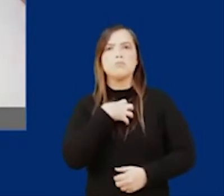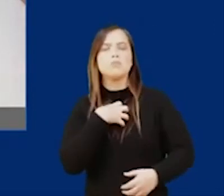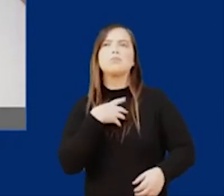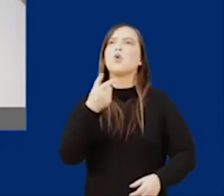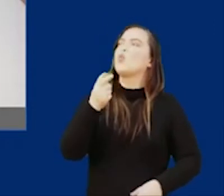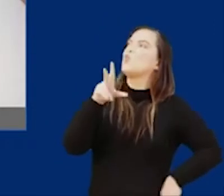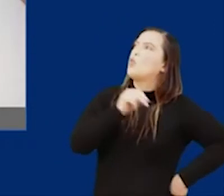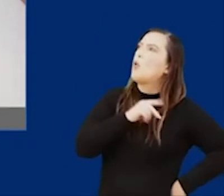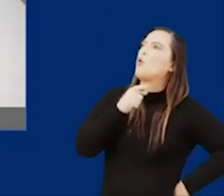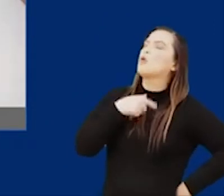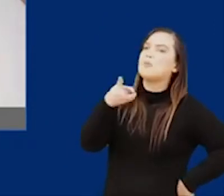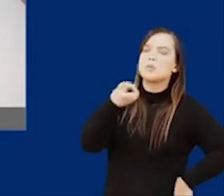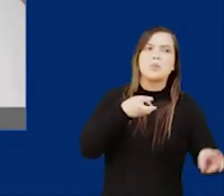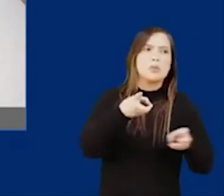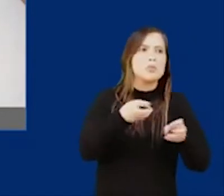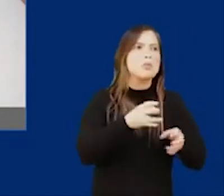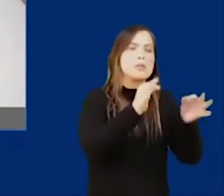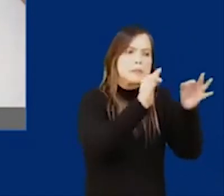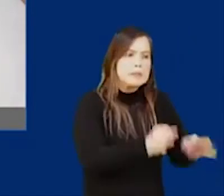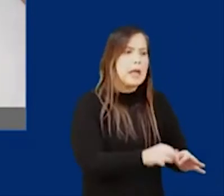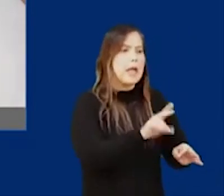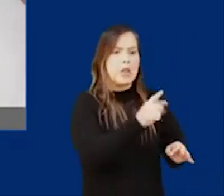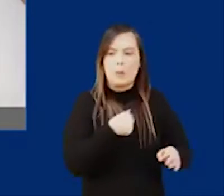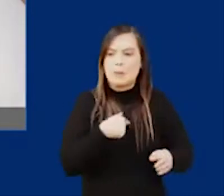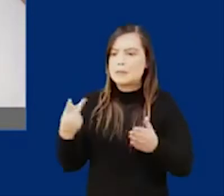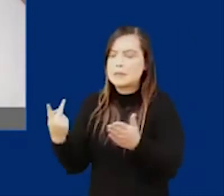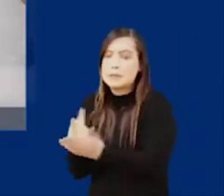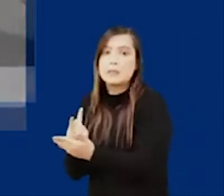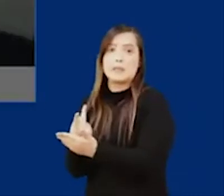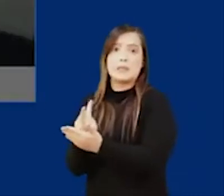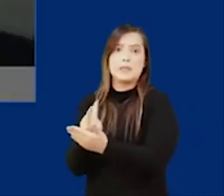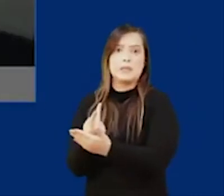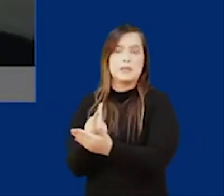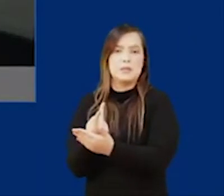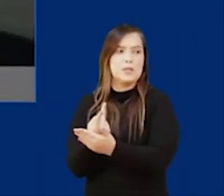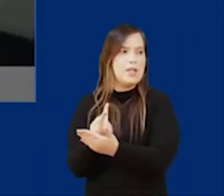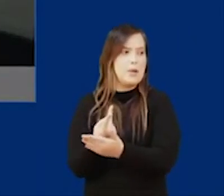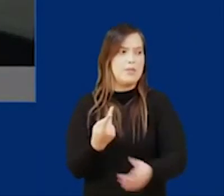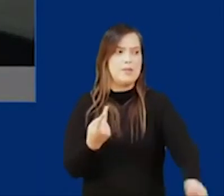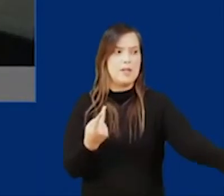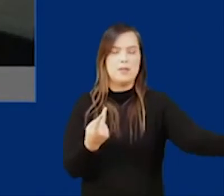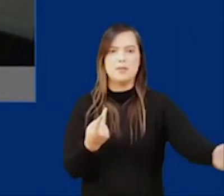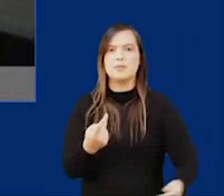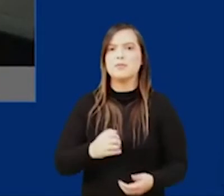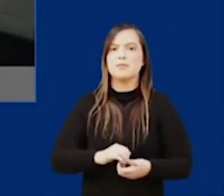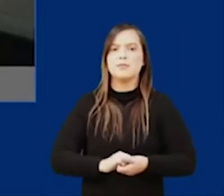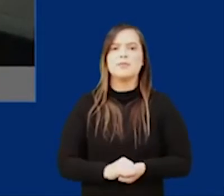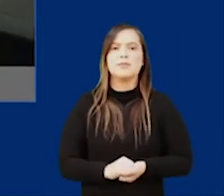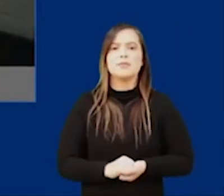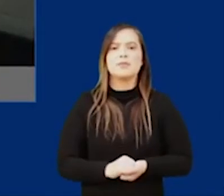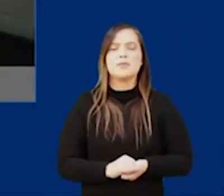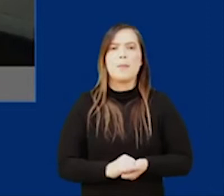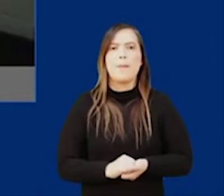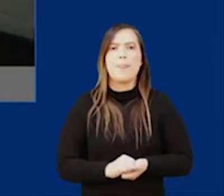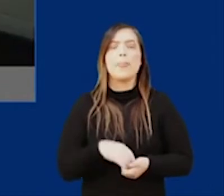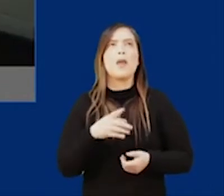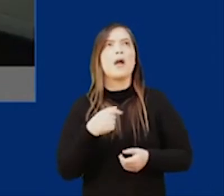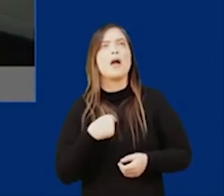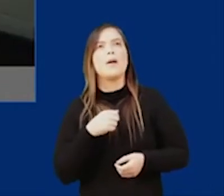a perceber o que a gente consegue fazer certo, o que eu estou fazendo errado, mas a gente passa um pouco